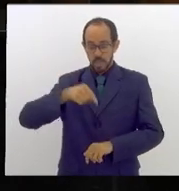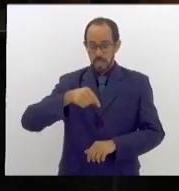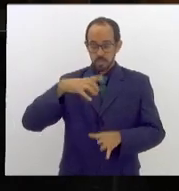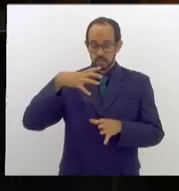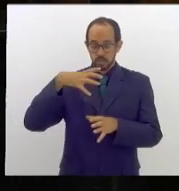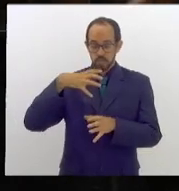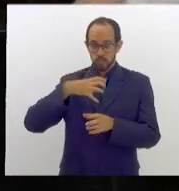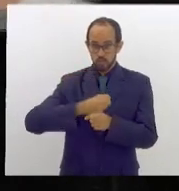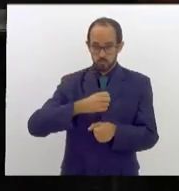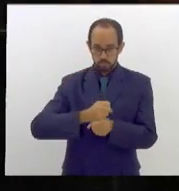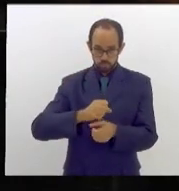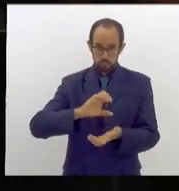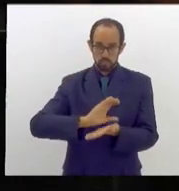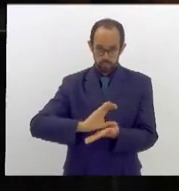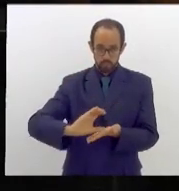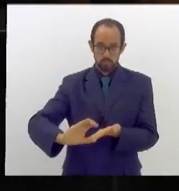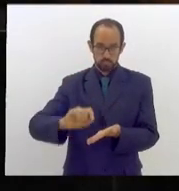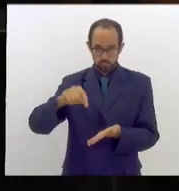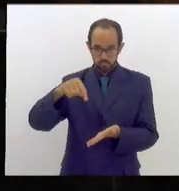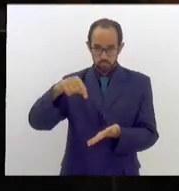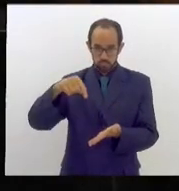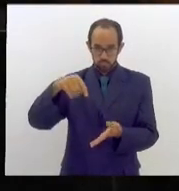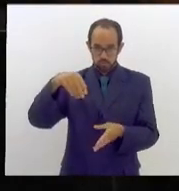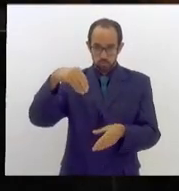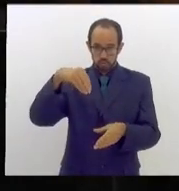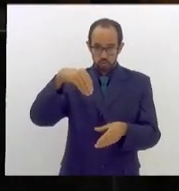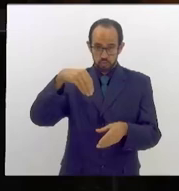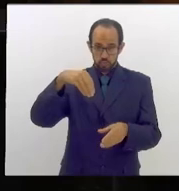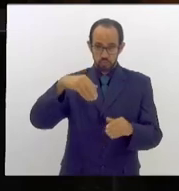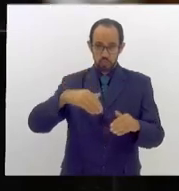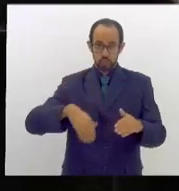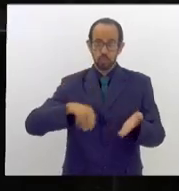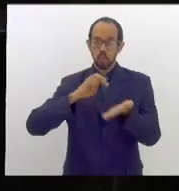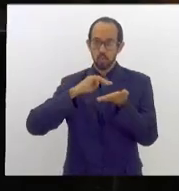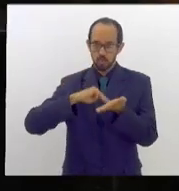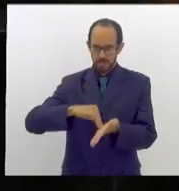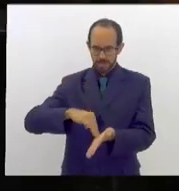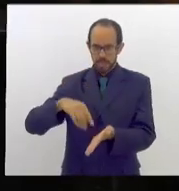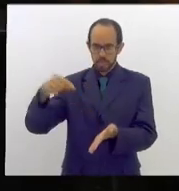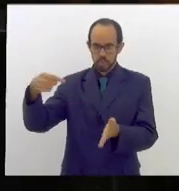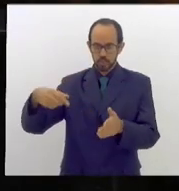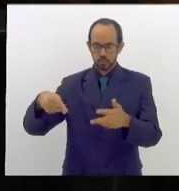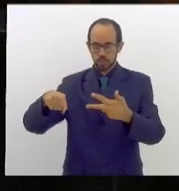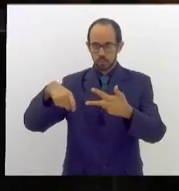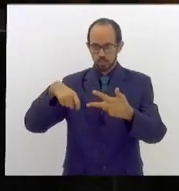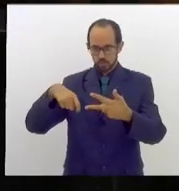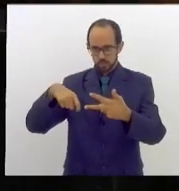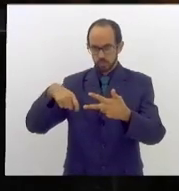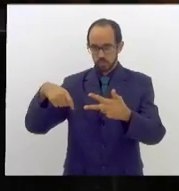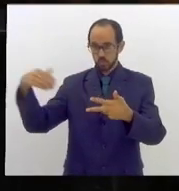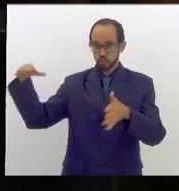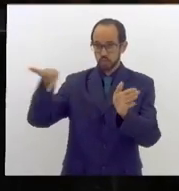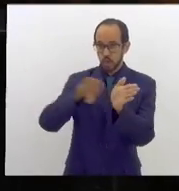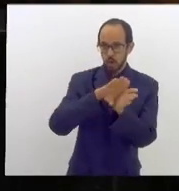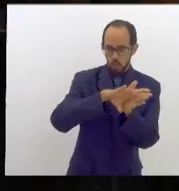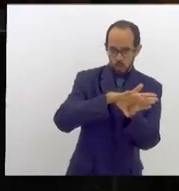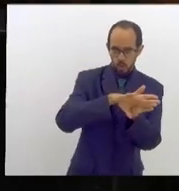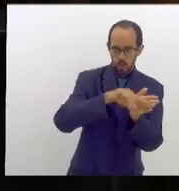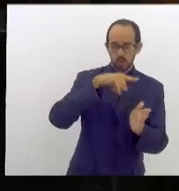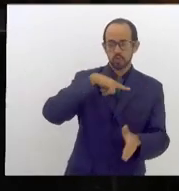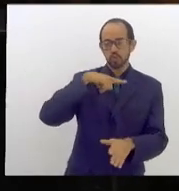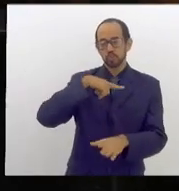quando chegou na casa enviada pelo poder executivo tinha uma previsão